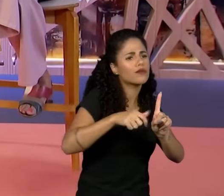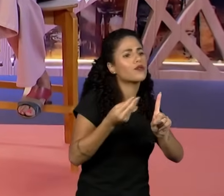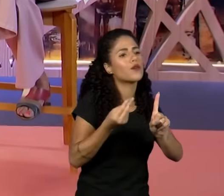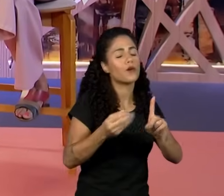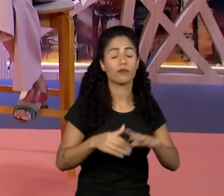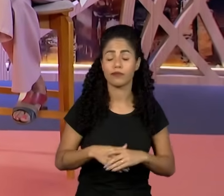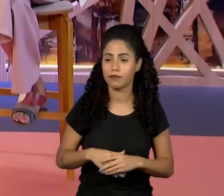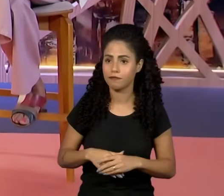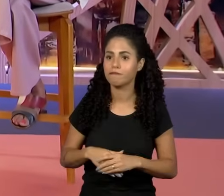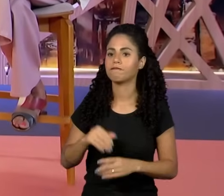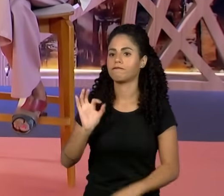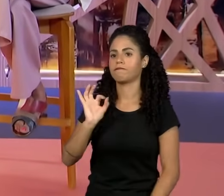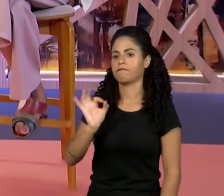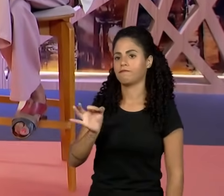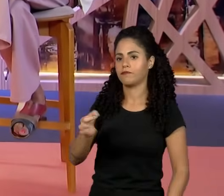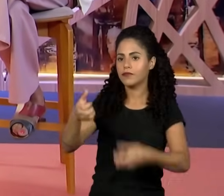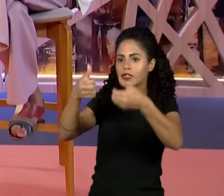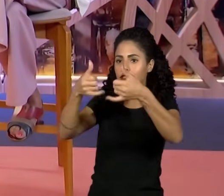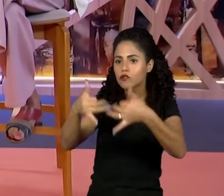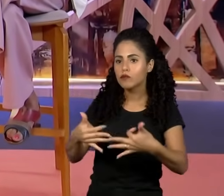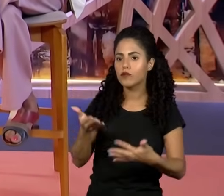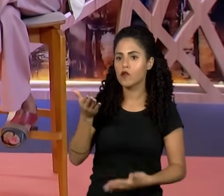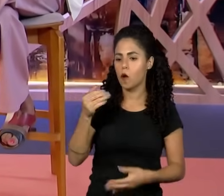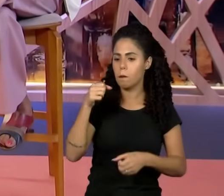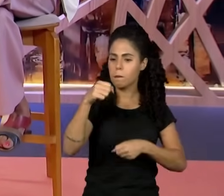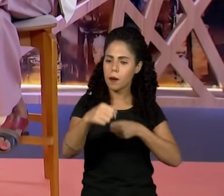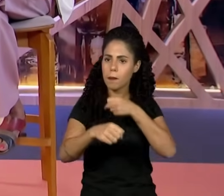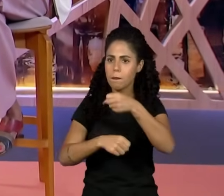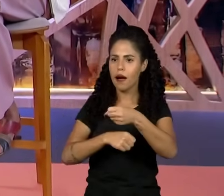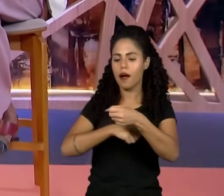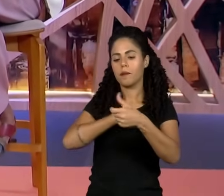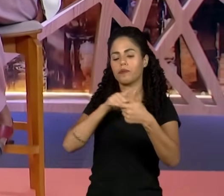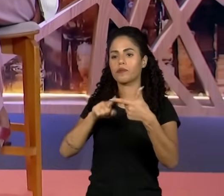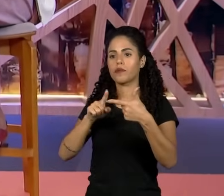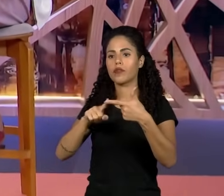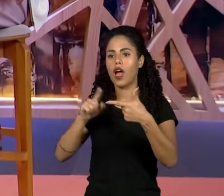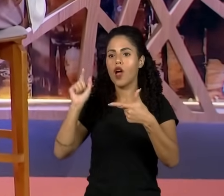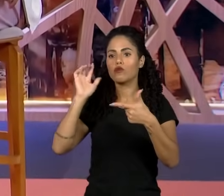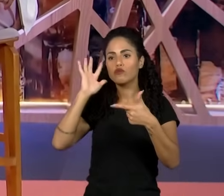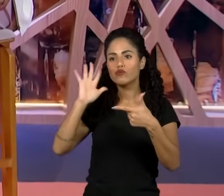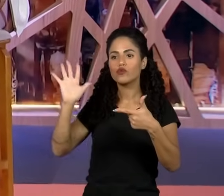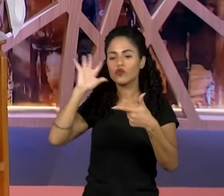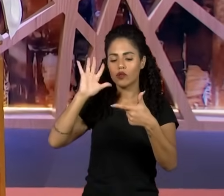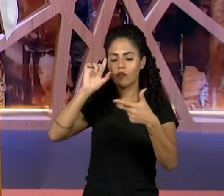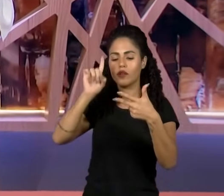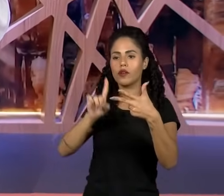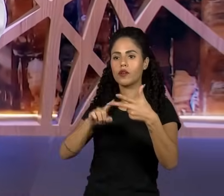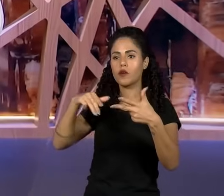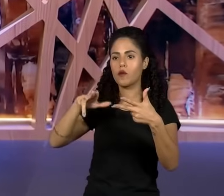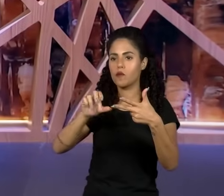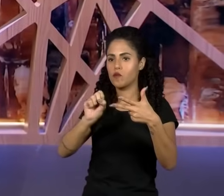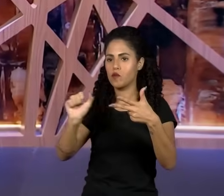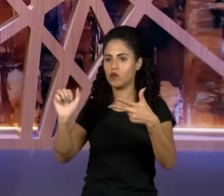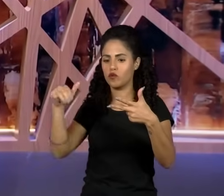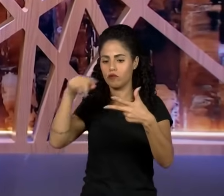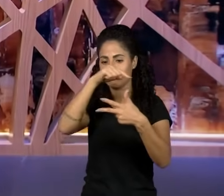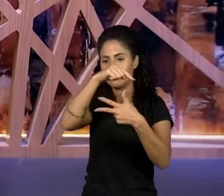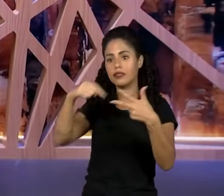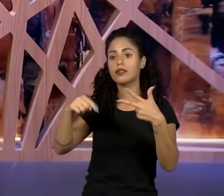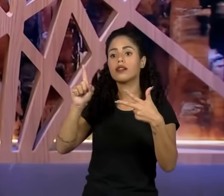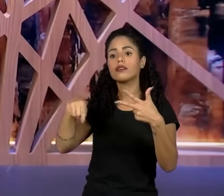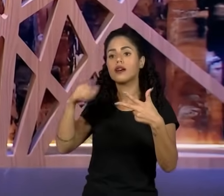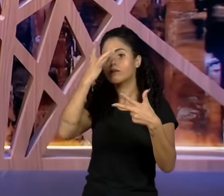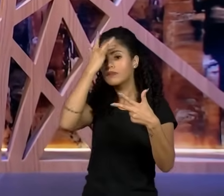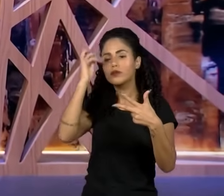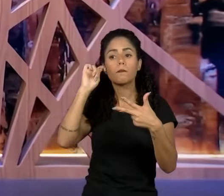filmes que a gente está comentando aqui no programa, né? O Spider, Nosso Sonho, Mussum, próprio Opaiuó, são biografias de pessoas pretas